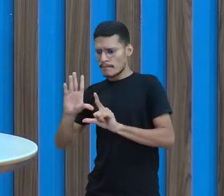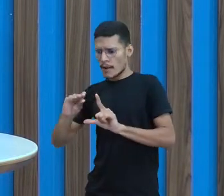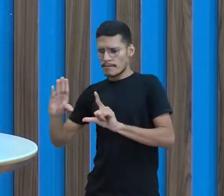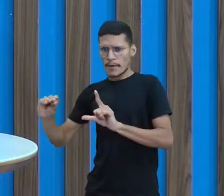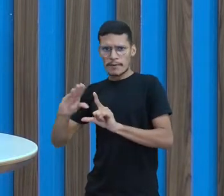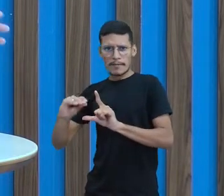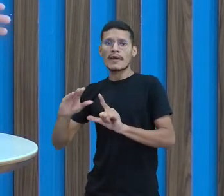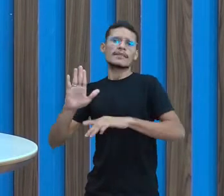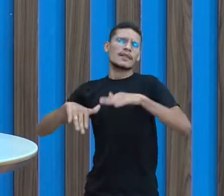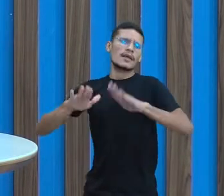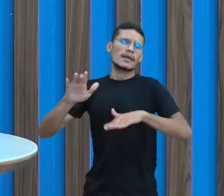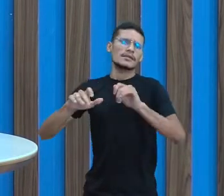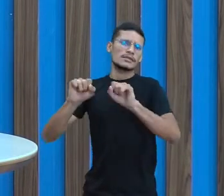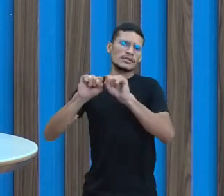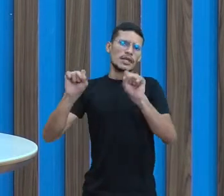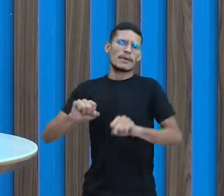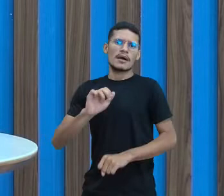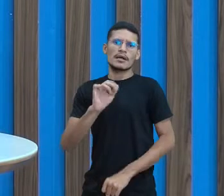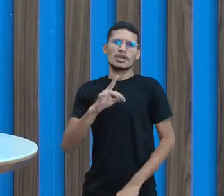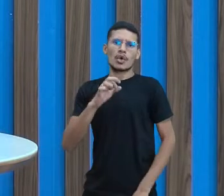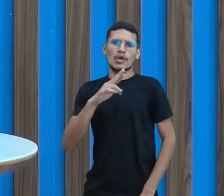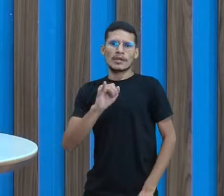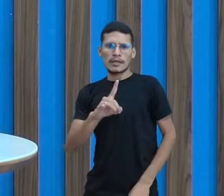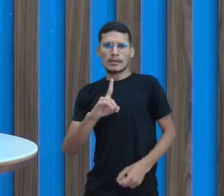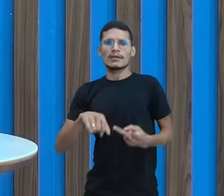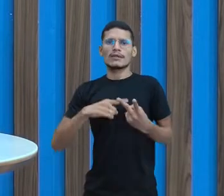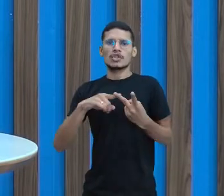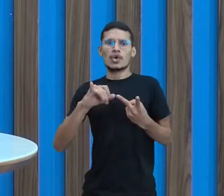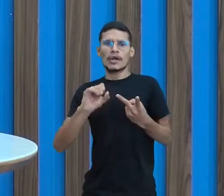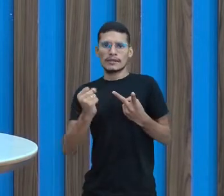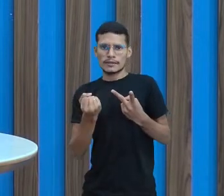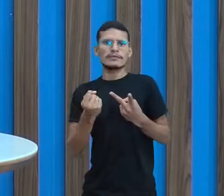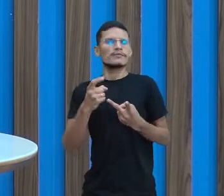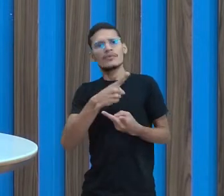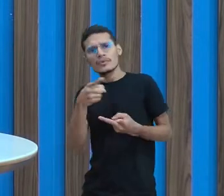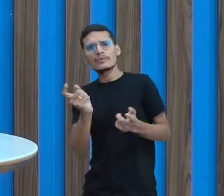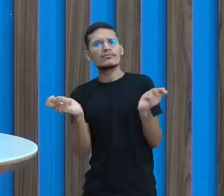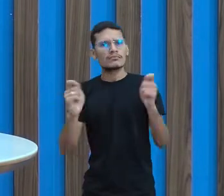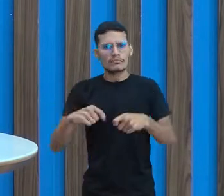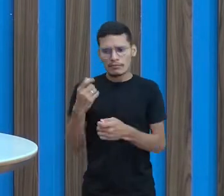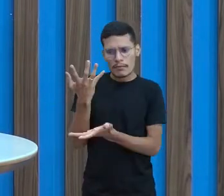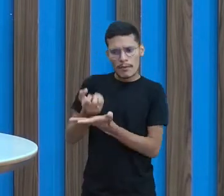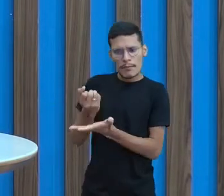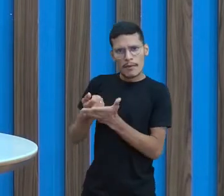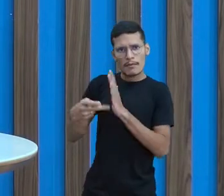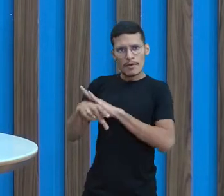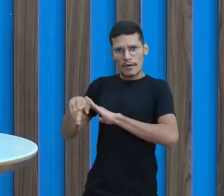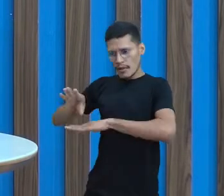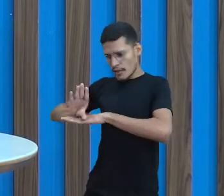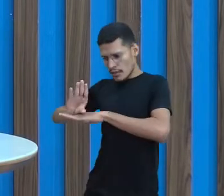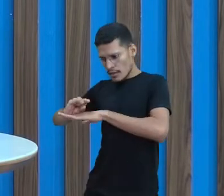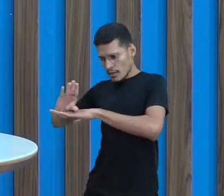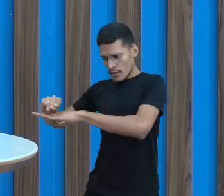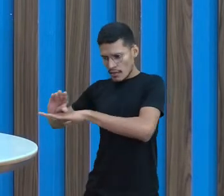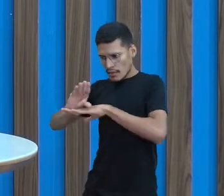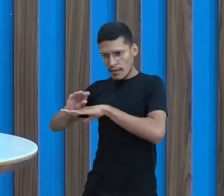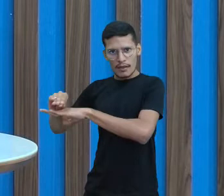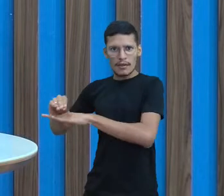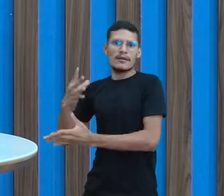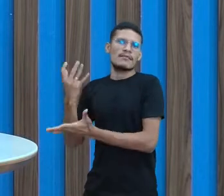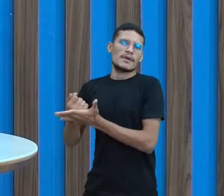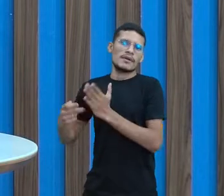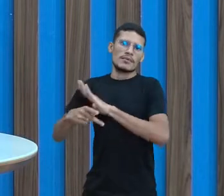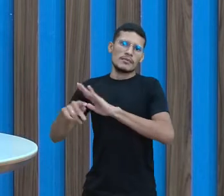com o sistema, né, Android ou iOS, estou vendo ali agora, Android ou iOS, você direcionar a câmera do seu celular, fazer o download e com